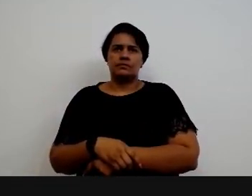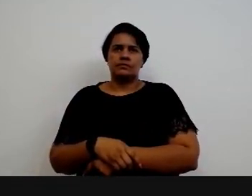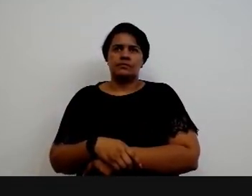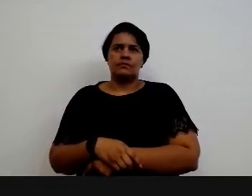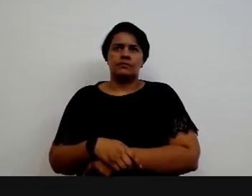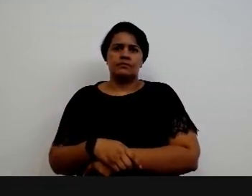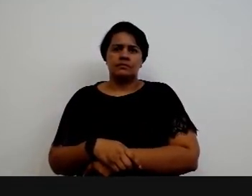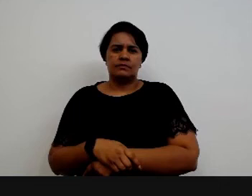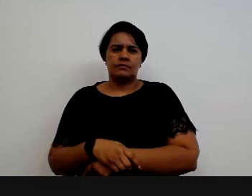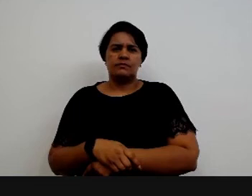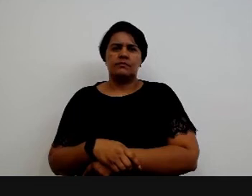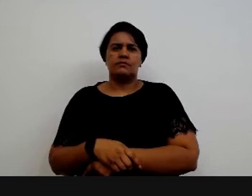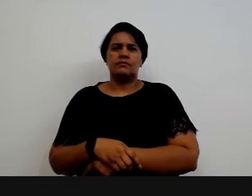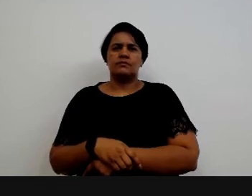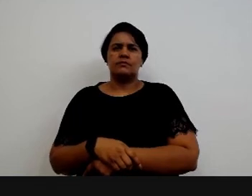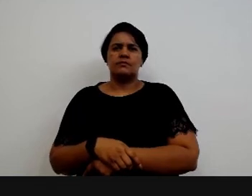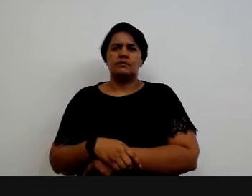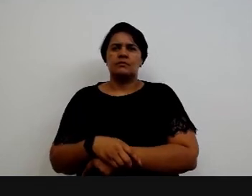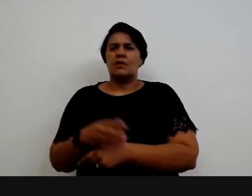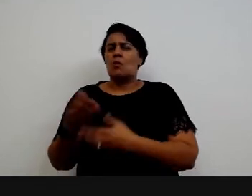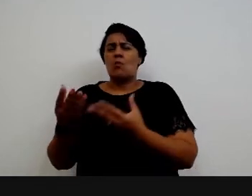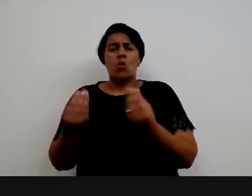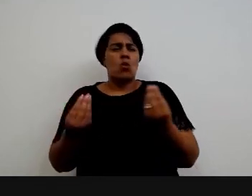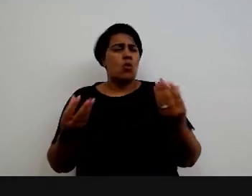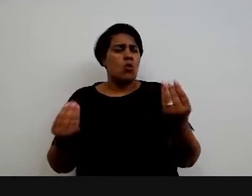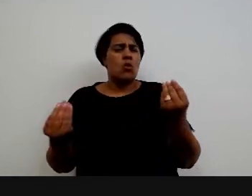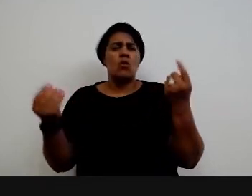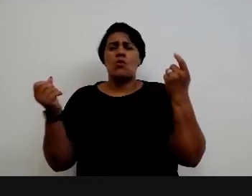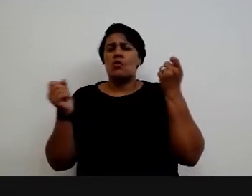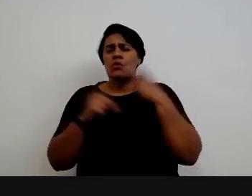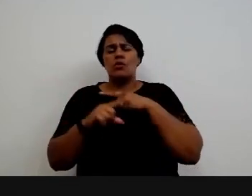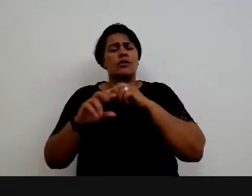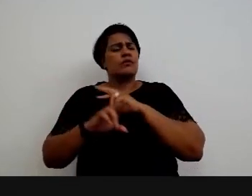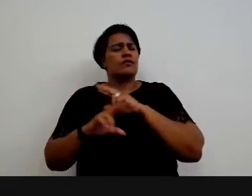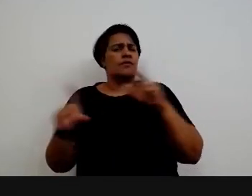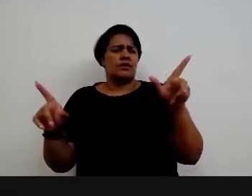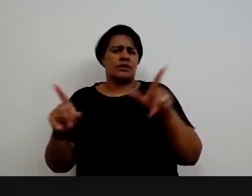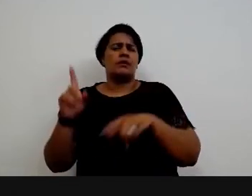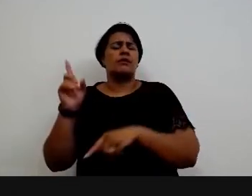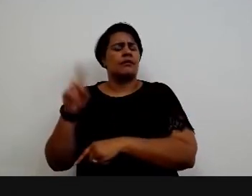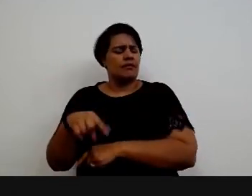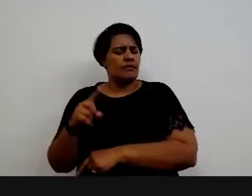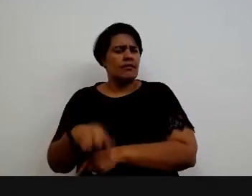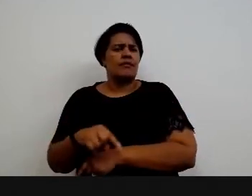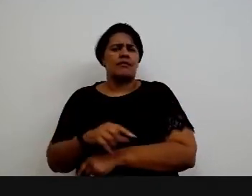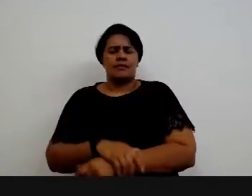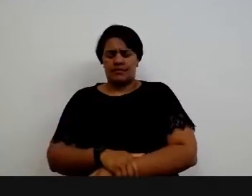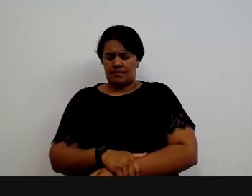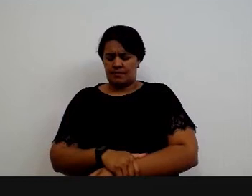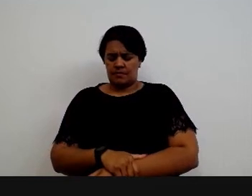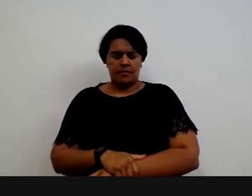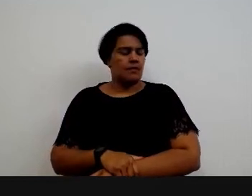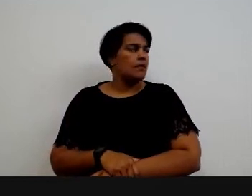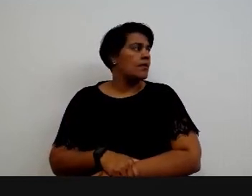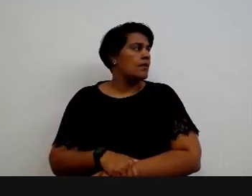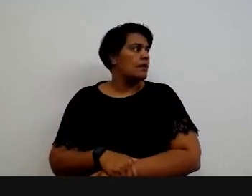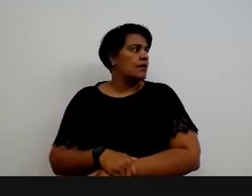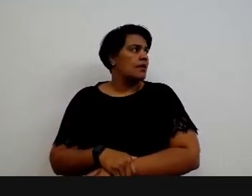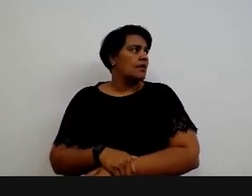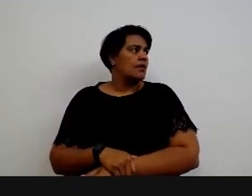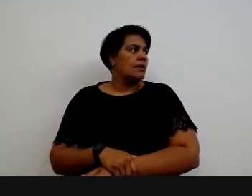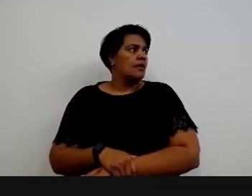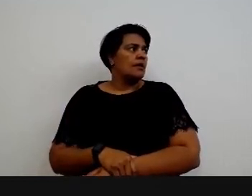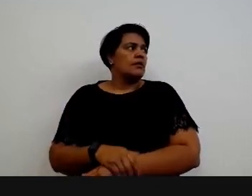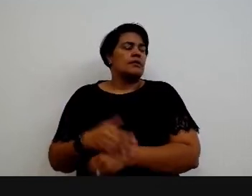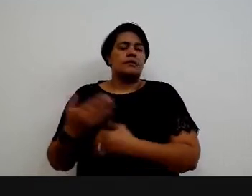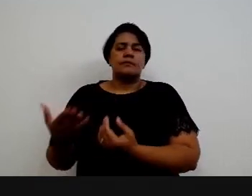da outra. É muito mais complexo ser cidadão do que ser consumidor. É muito mais complexo. E esse